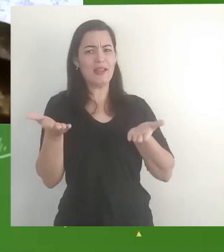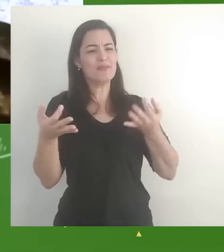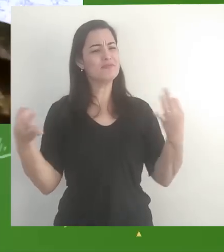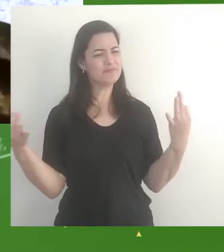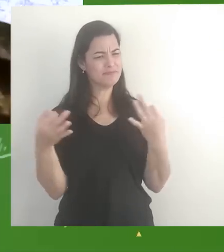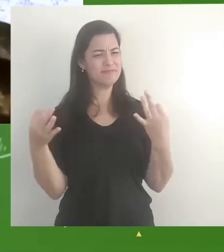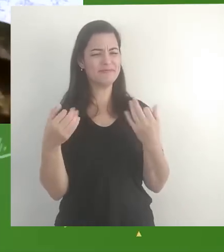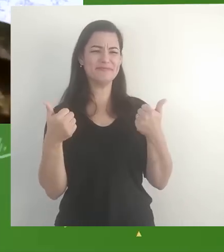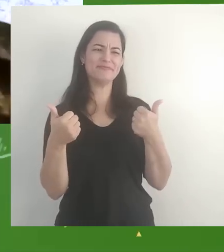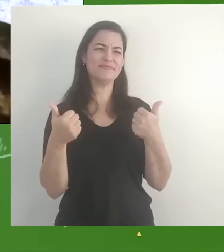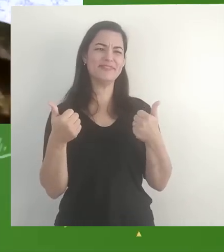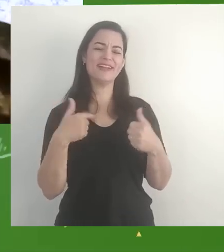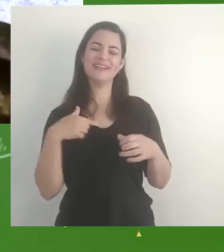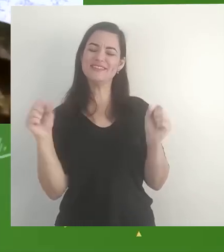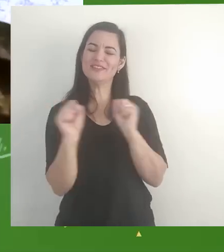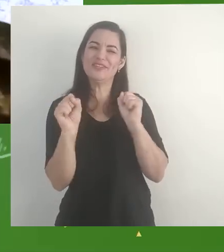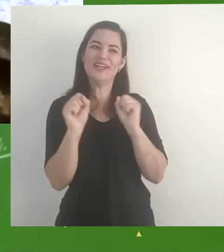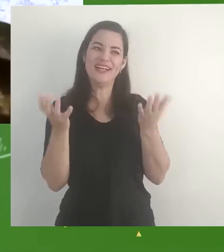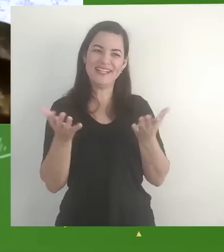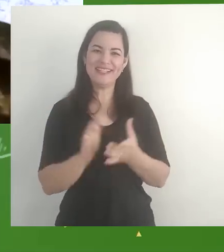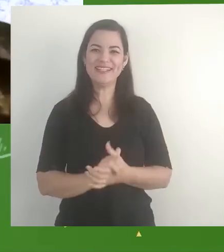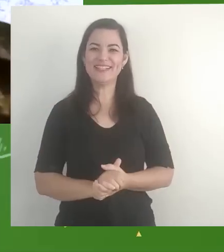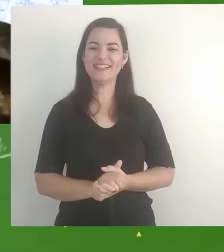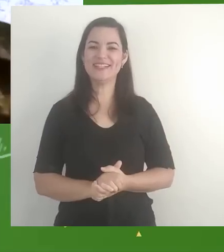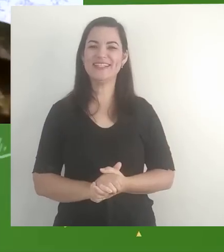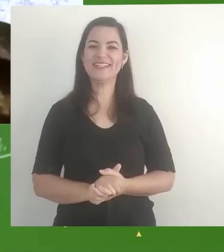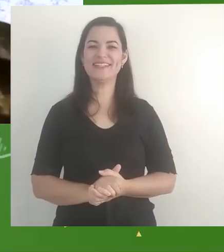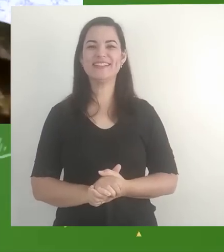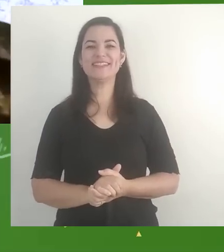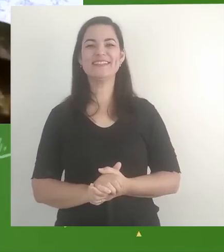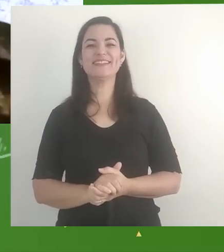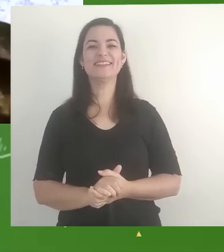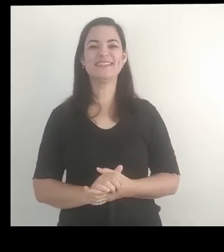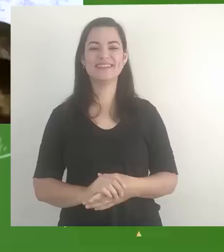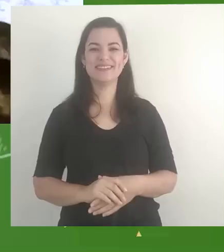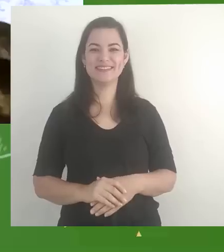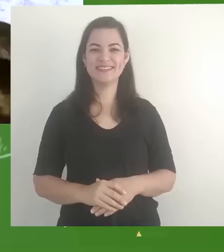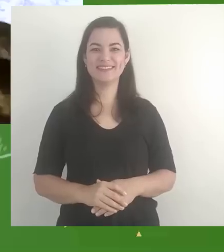ficou perfeito. A Pro adorou.